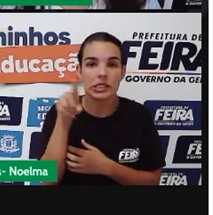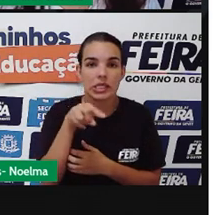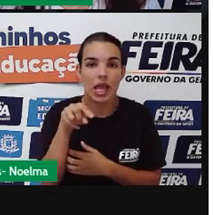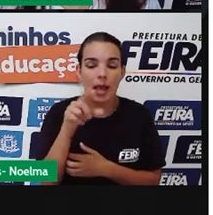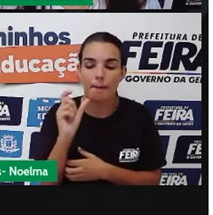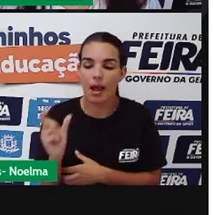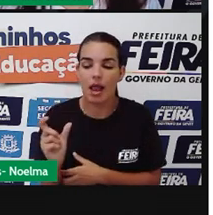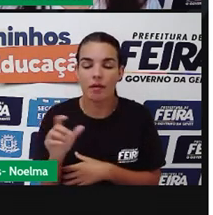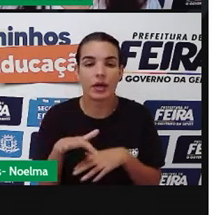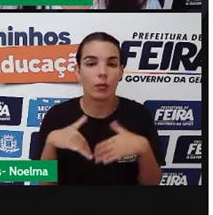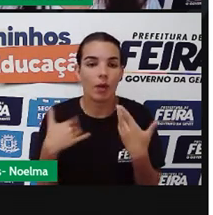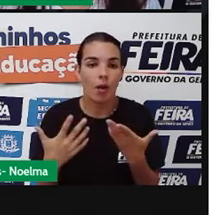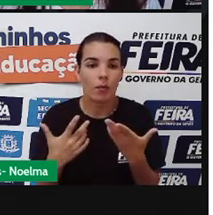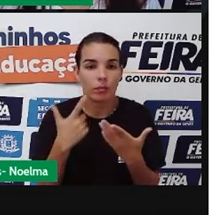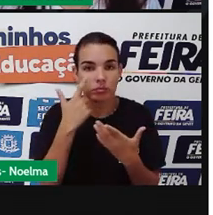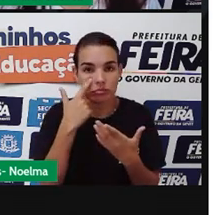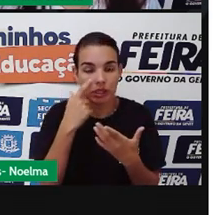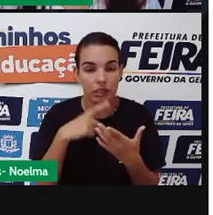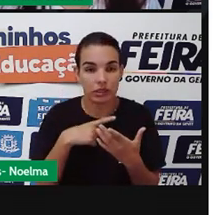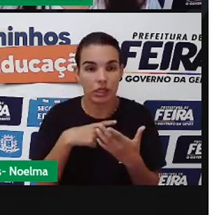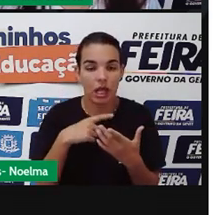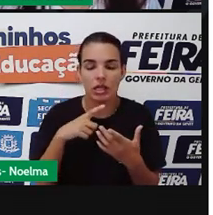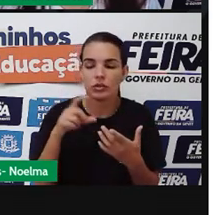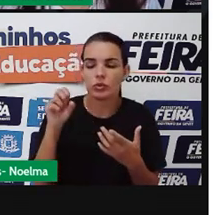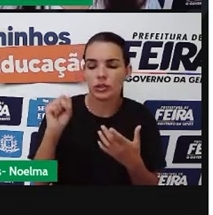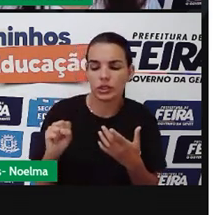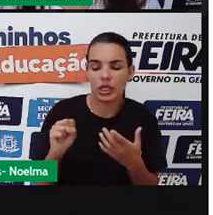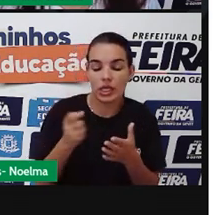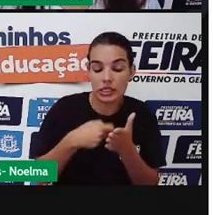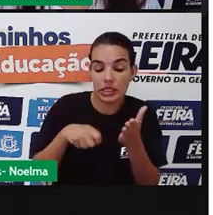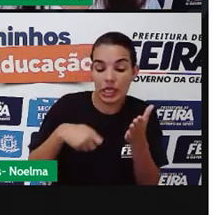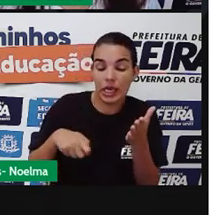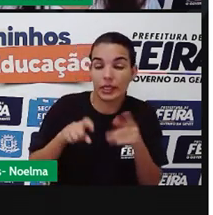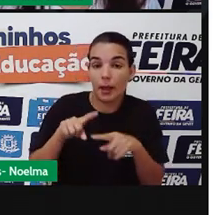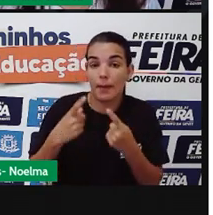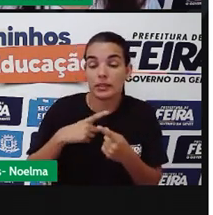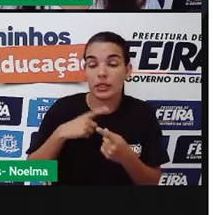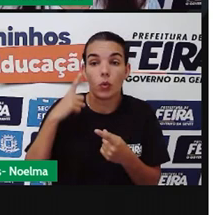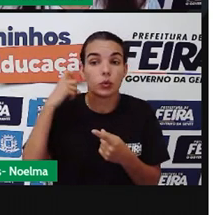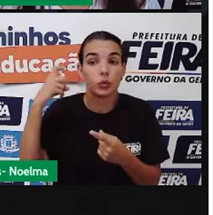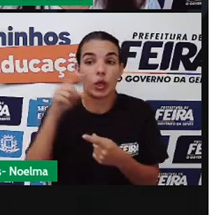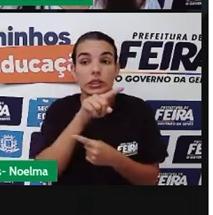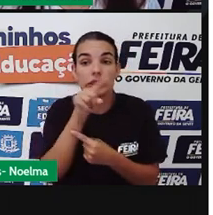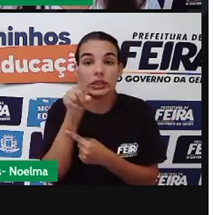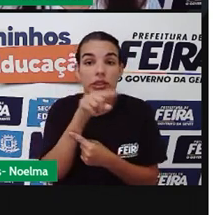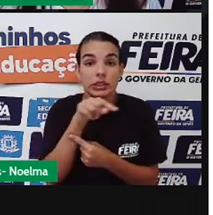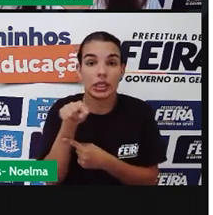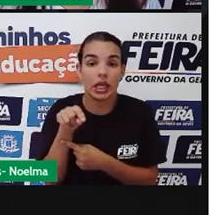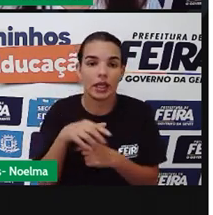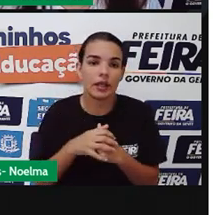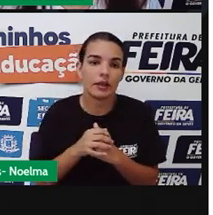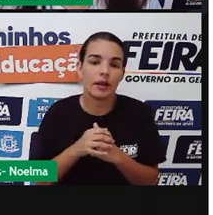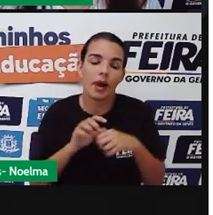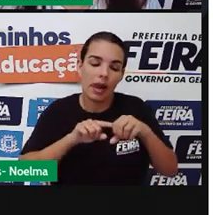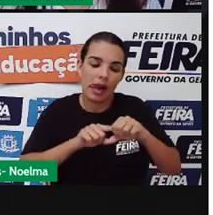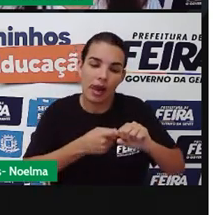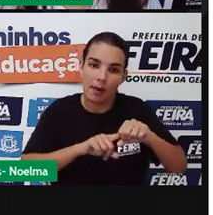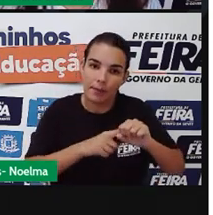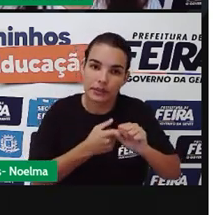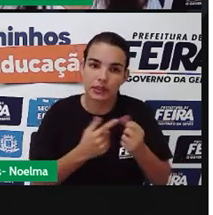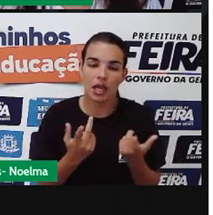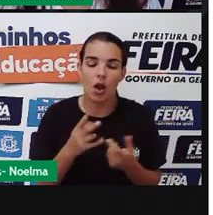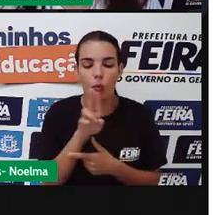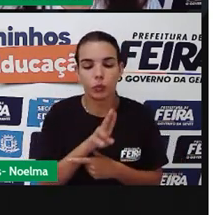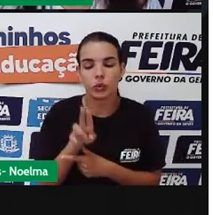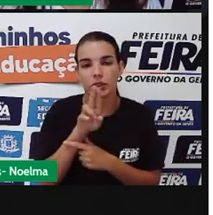as palavras que são escritas com S e tem som de Z que estavam na frase, nas frases, né? Lapiseira